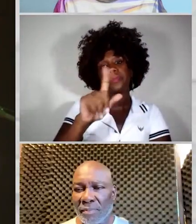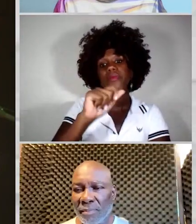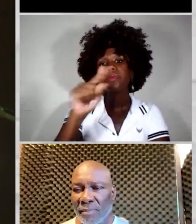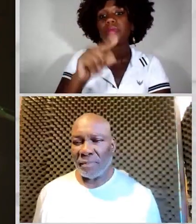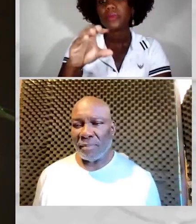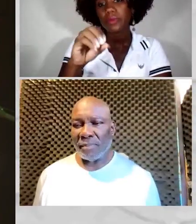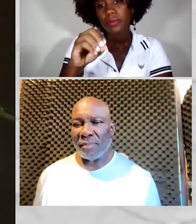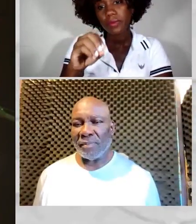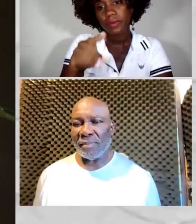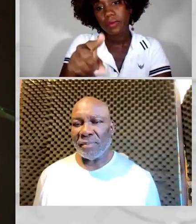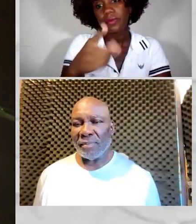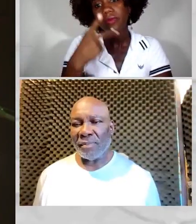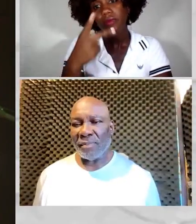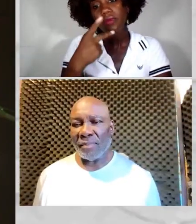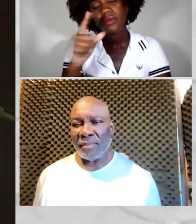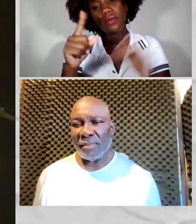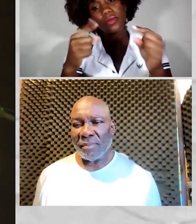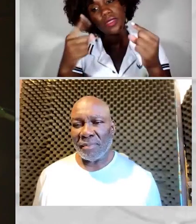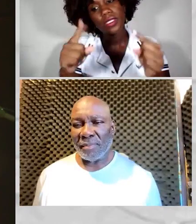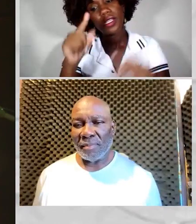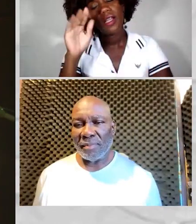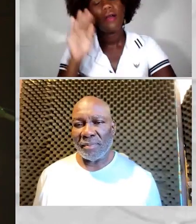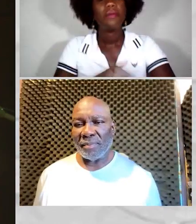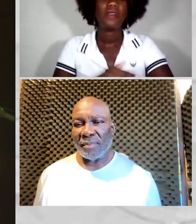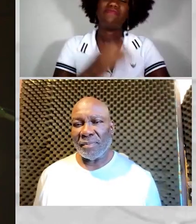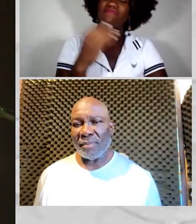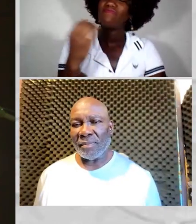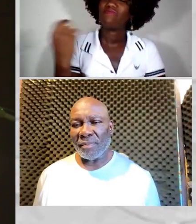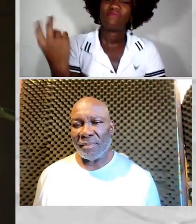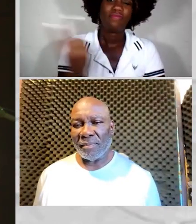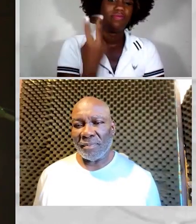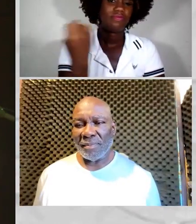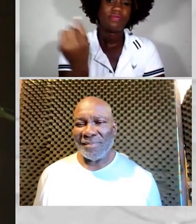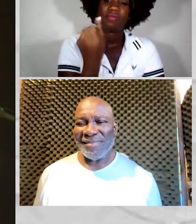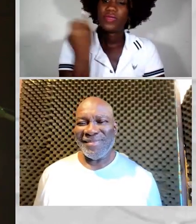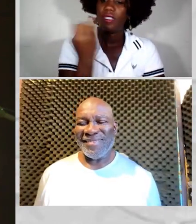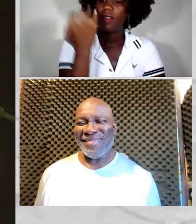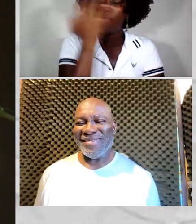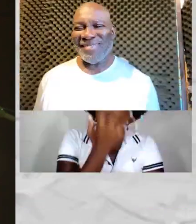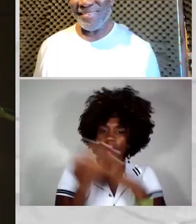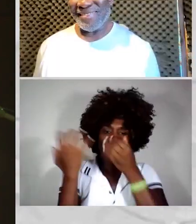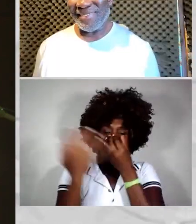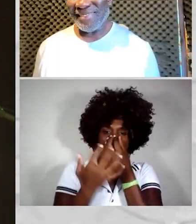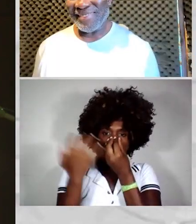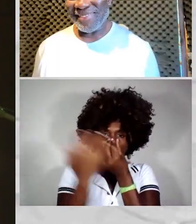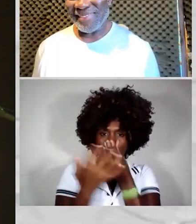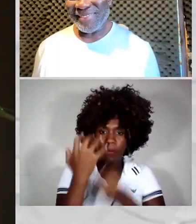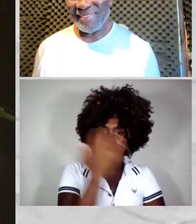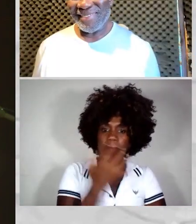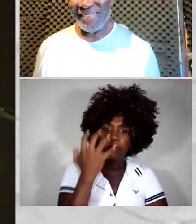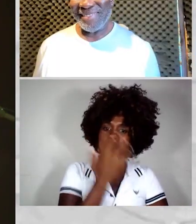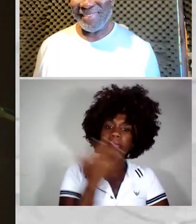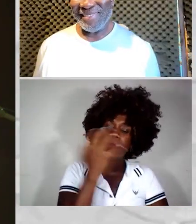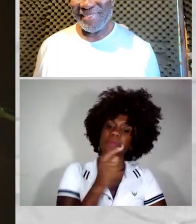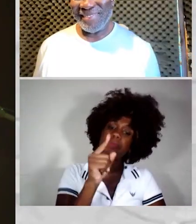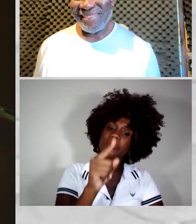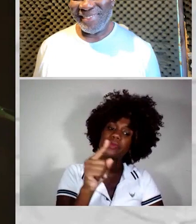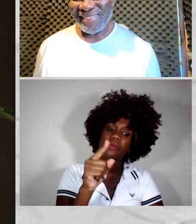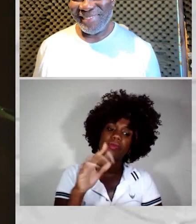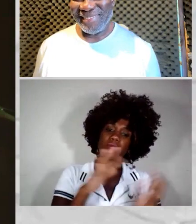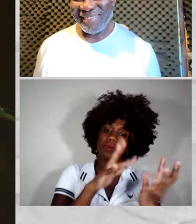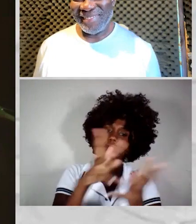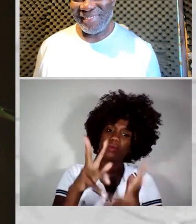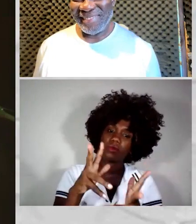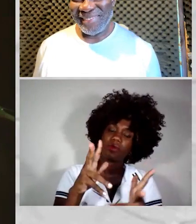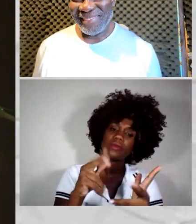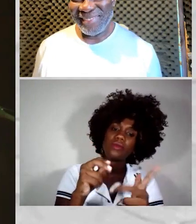mim, é um dos maiores cantores do mundo, do planeta. E eu queria que ele falasse um